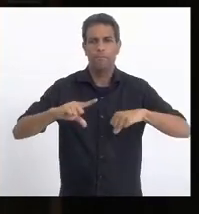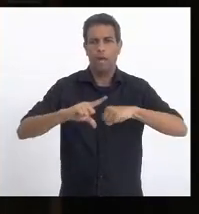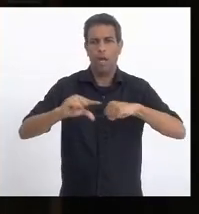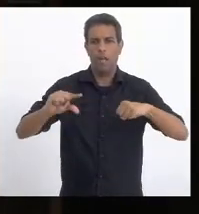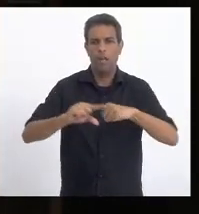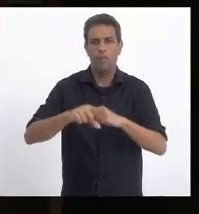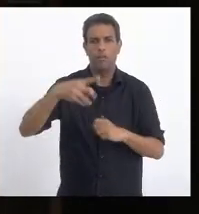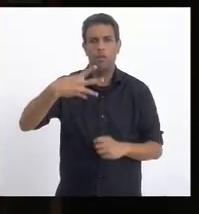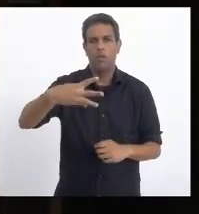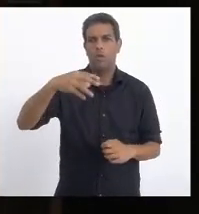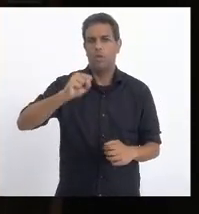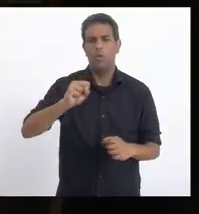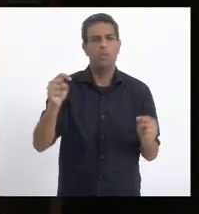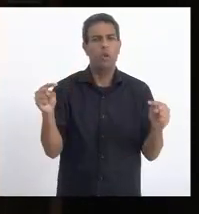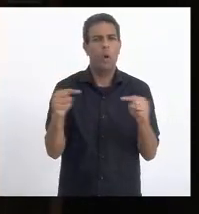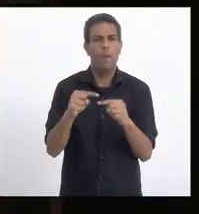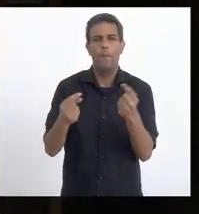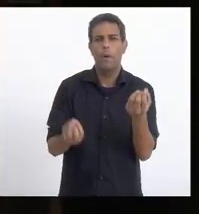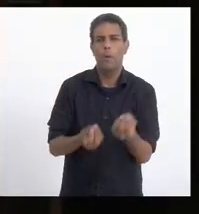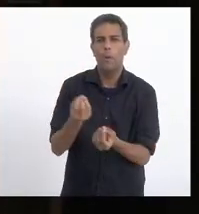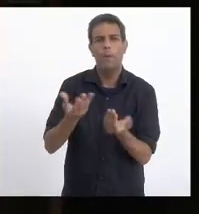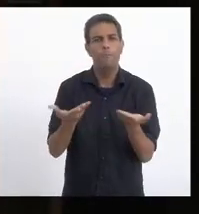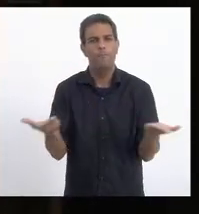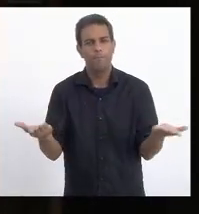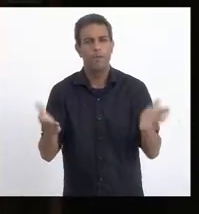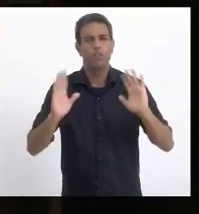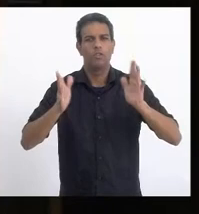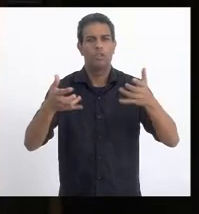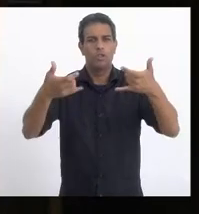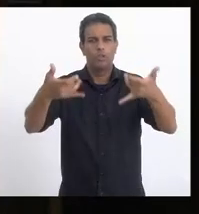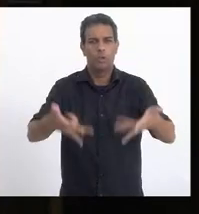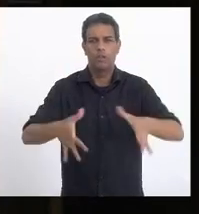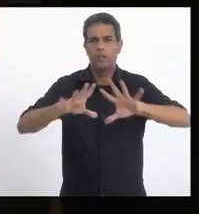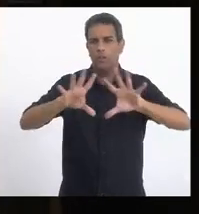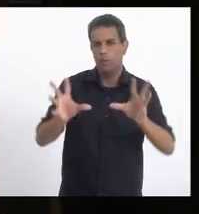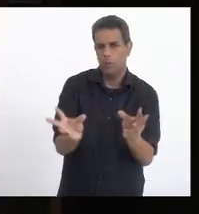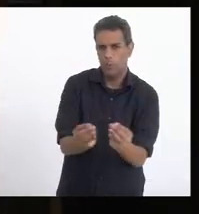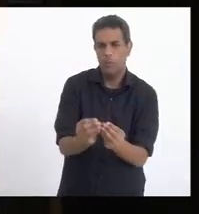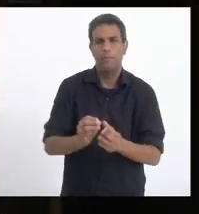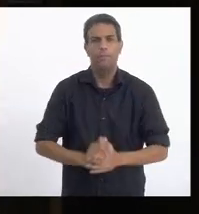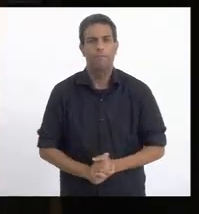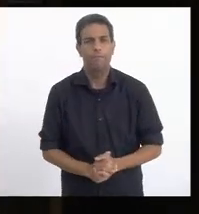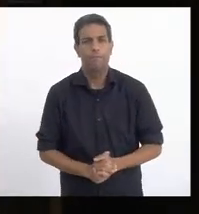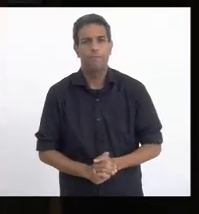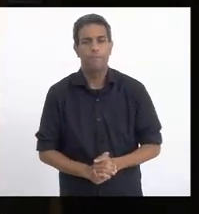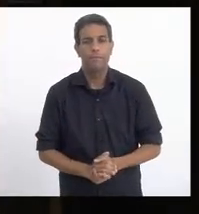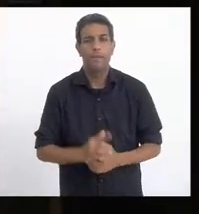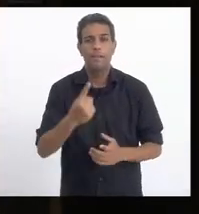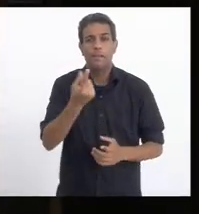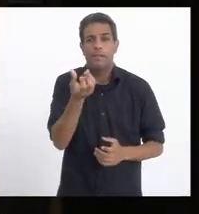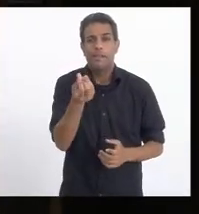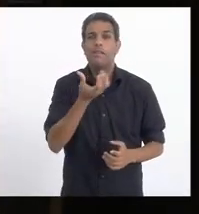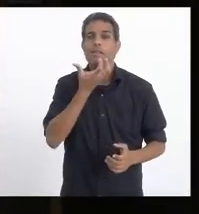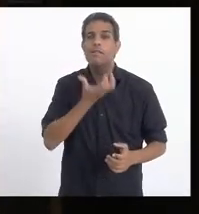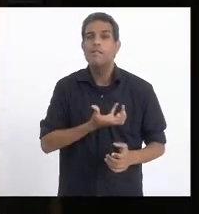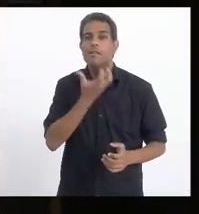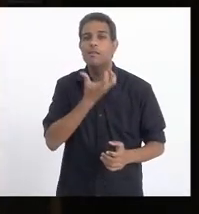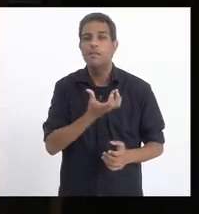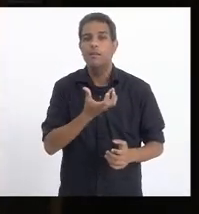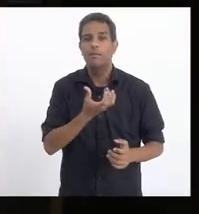nós produzimos esse artigo aqui 48 como falei essa comissão começou em Dezesseis de dezembro de 2019